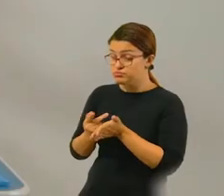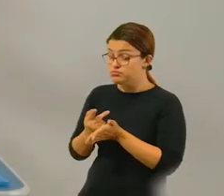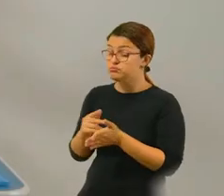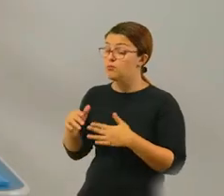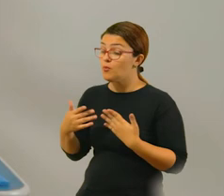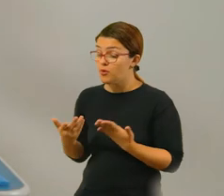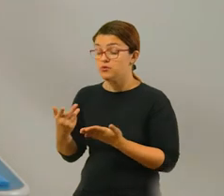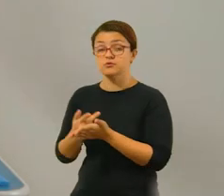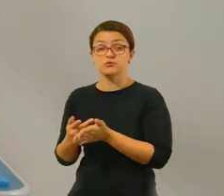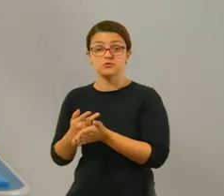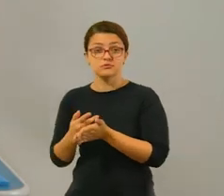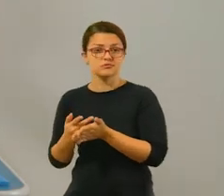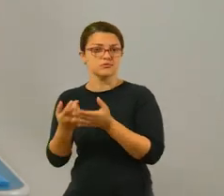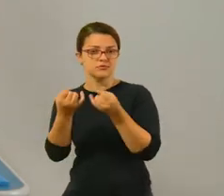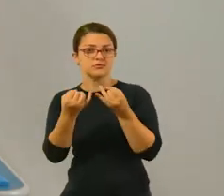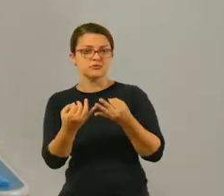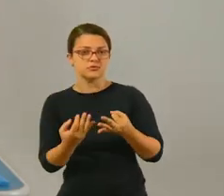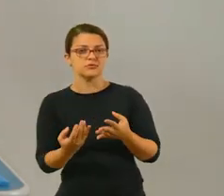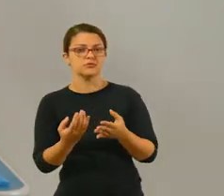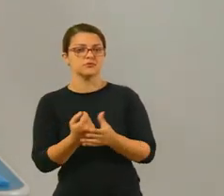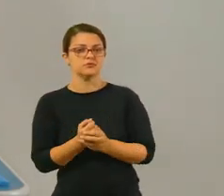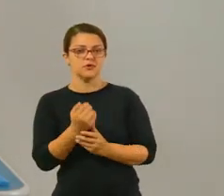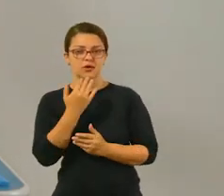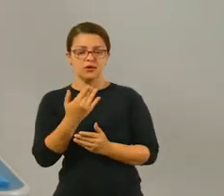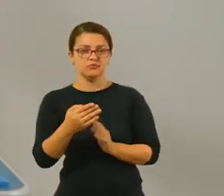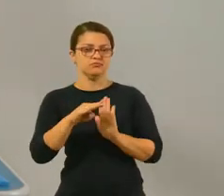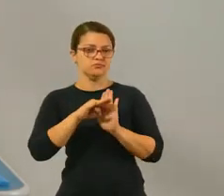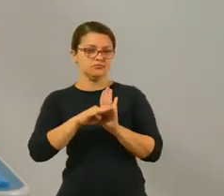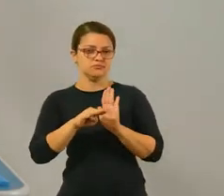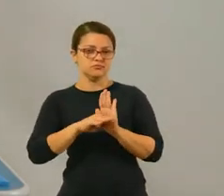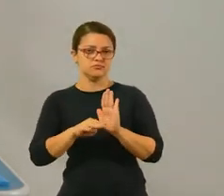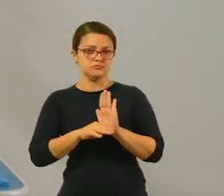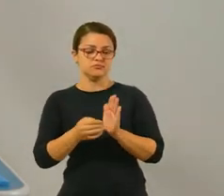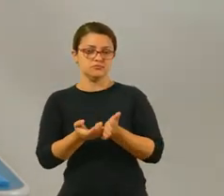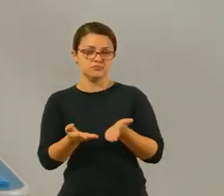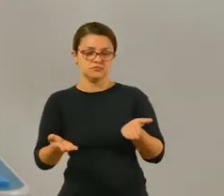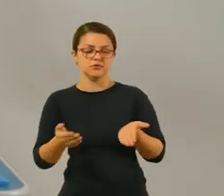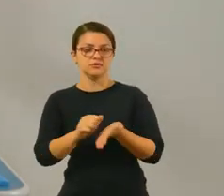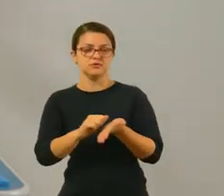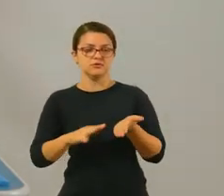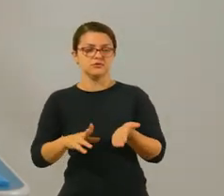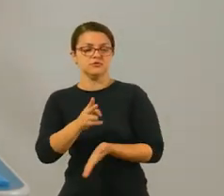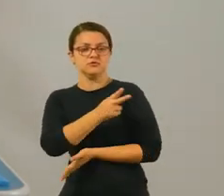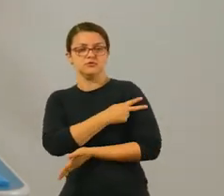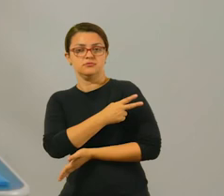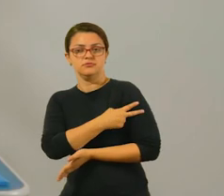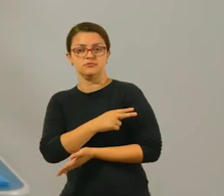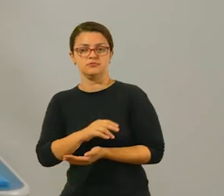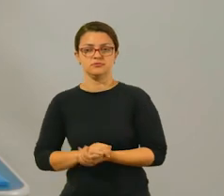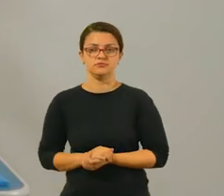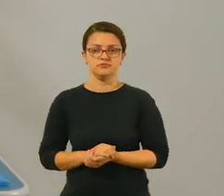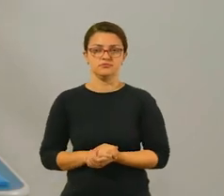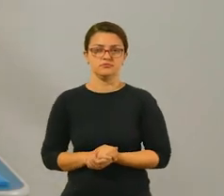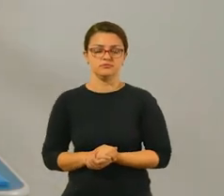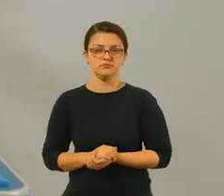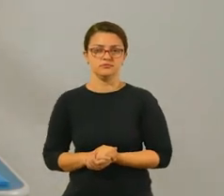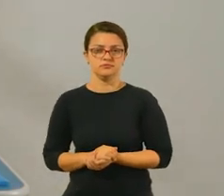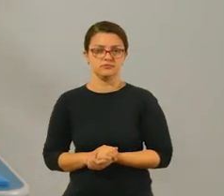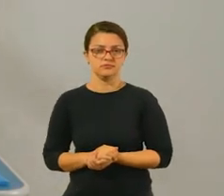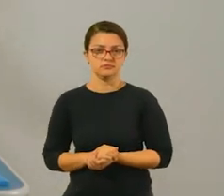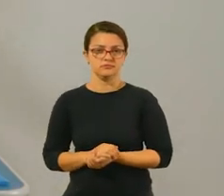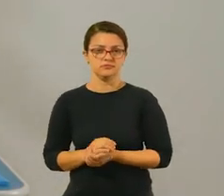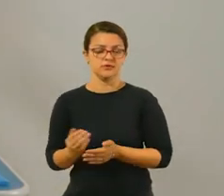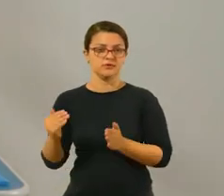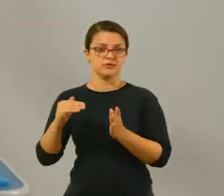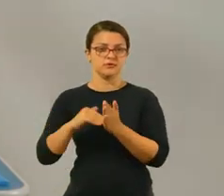terminar essa etapa, pergunte quais os desenhos que elas queriam fazer naquele momento e vai escrevendo os nomes. Tudo bem? Essas foram